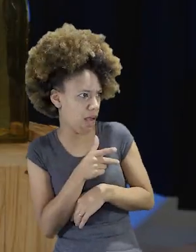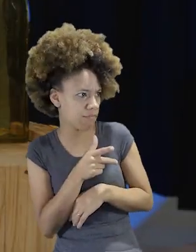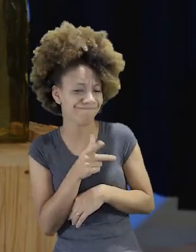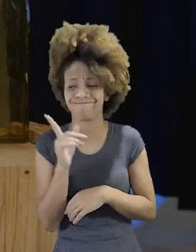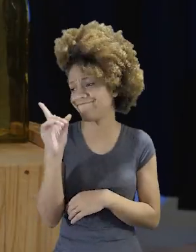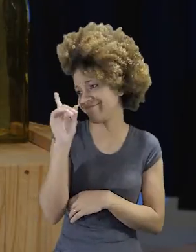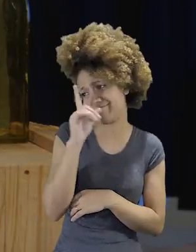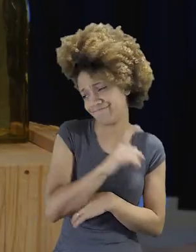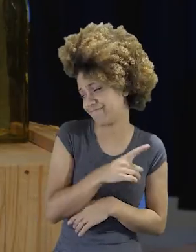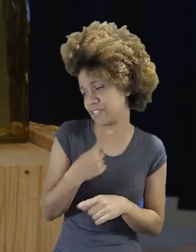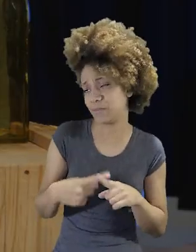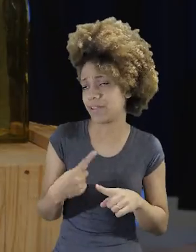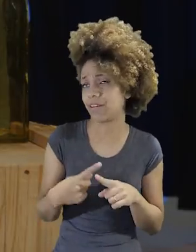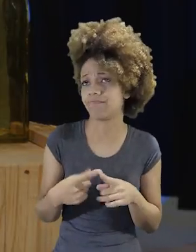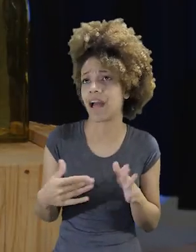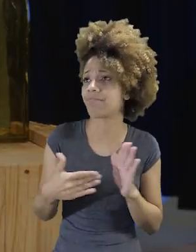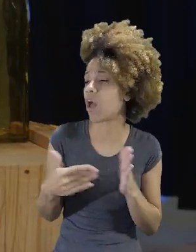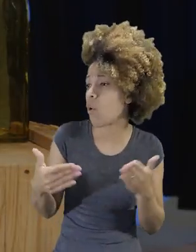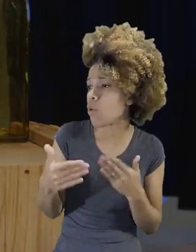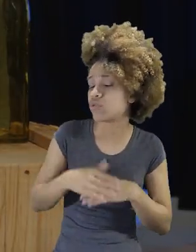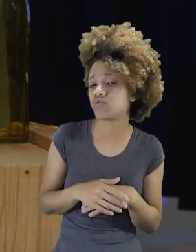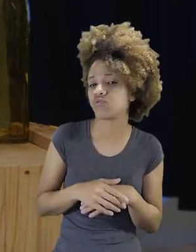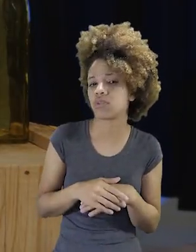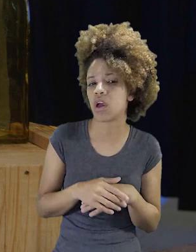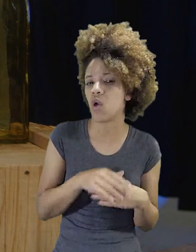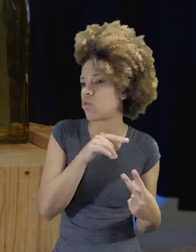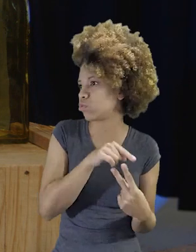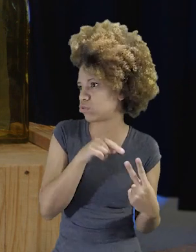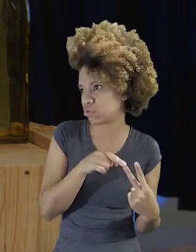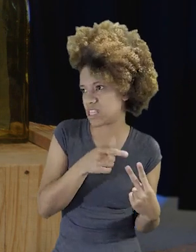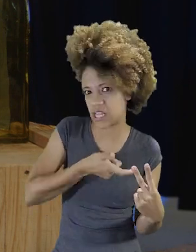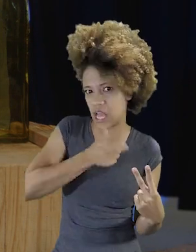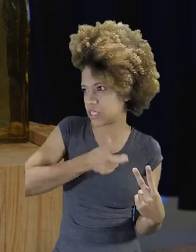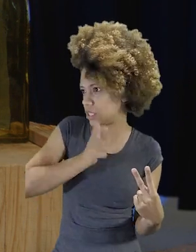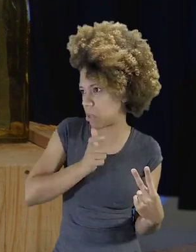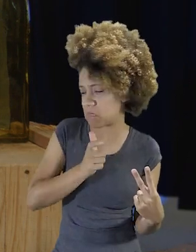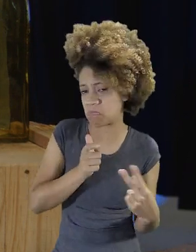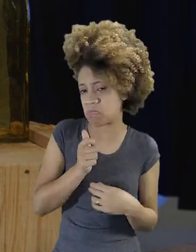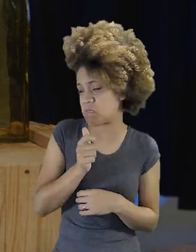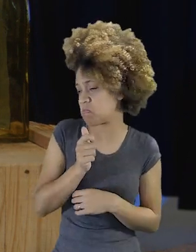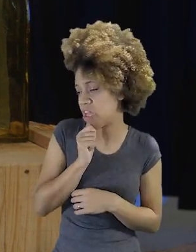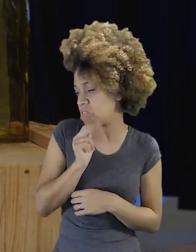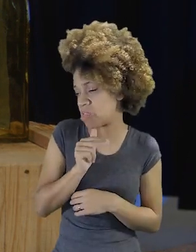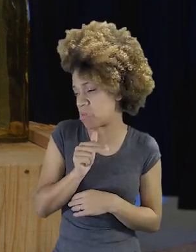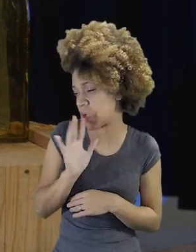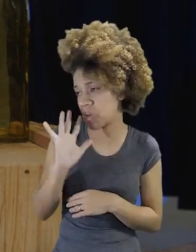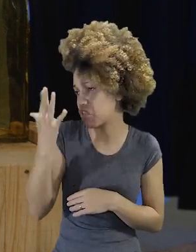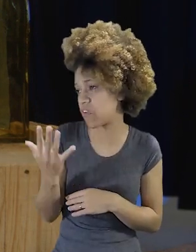e é muito complicado porque tem muita até hoje nenhum dos dois casos está realmente